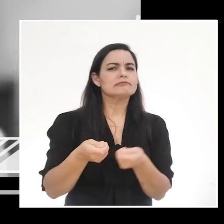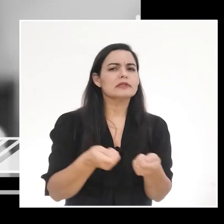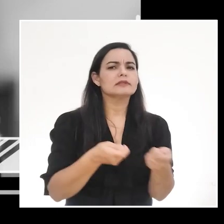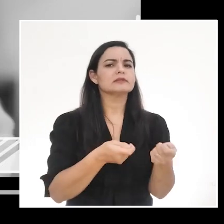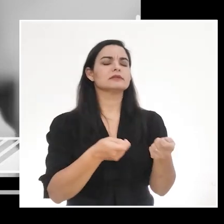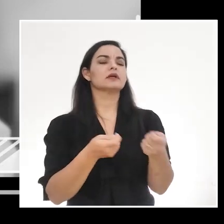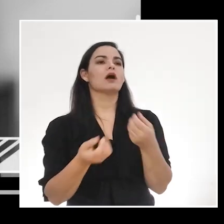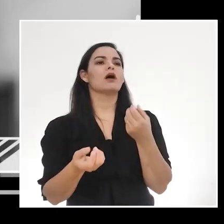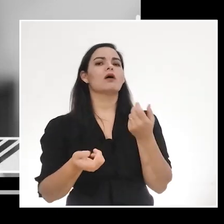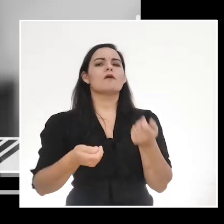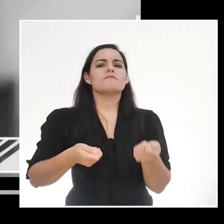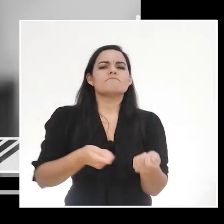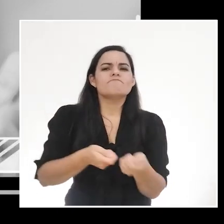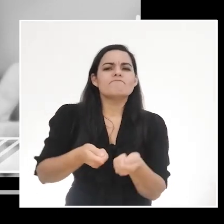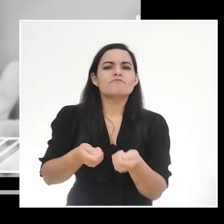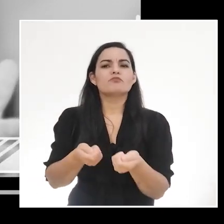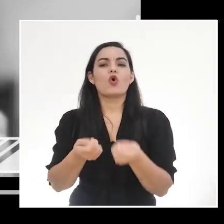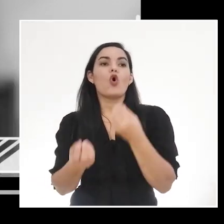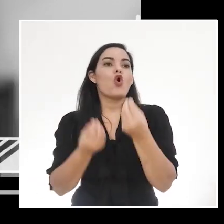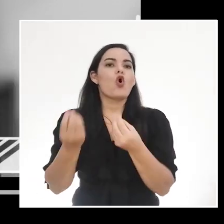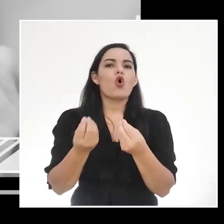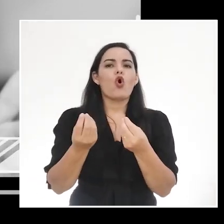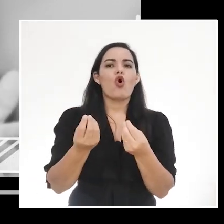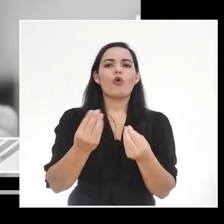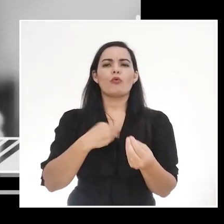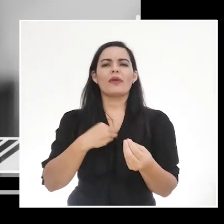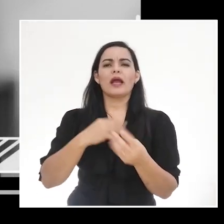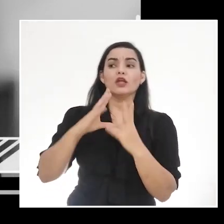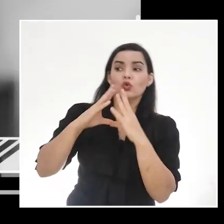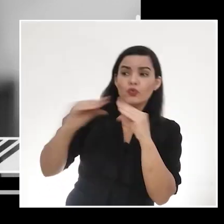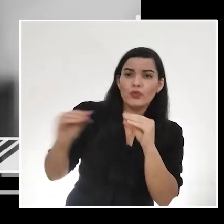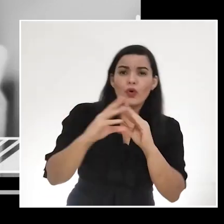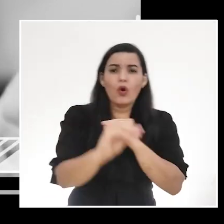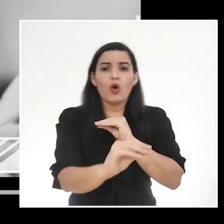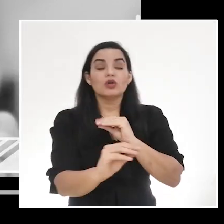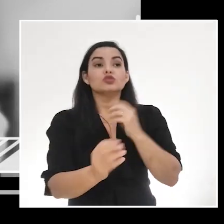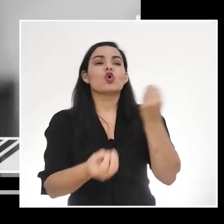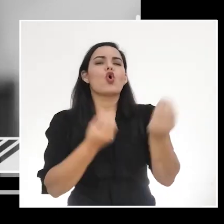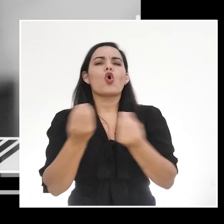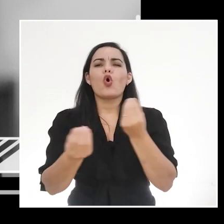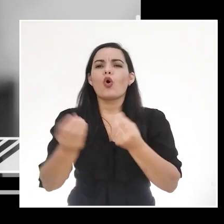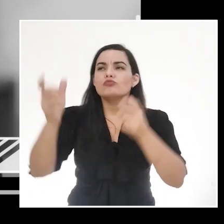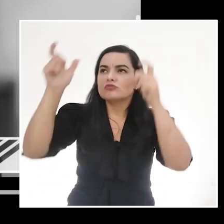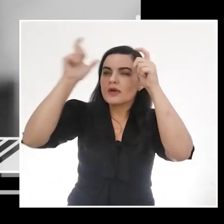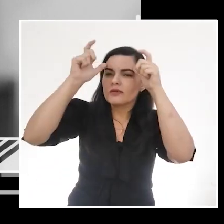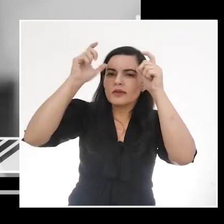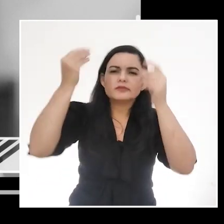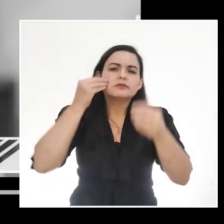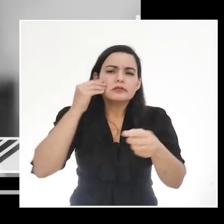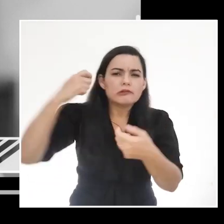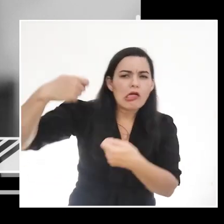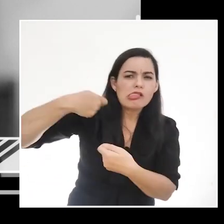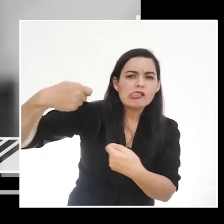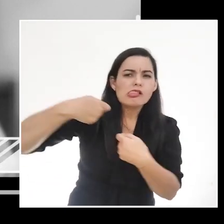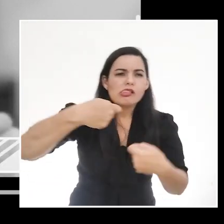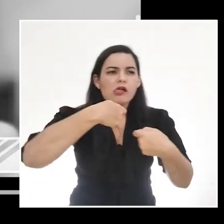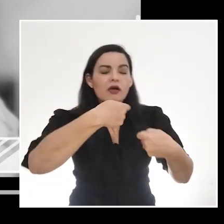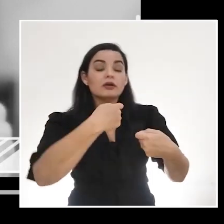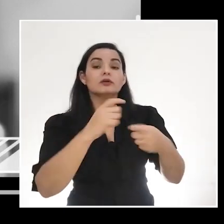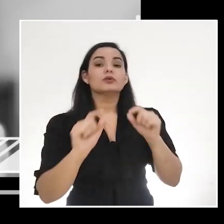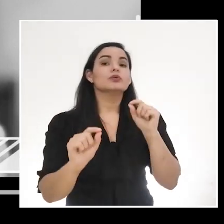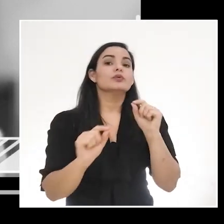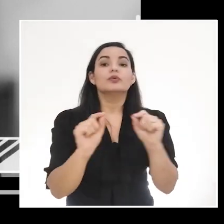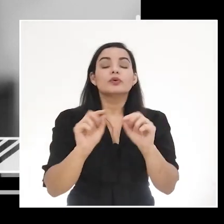Nós estávamos num grupo falando sobre tentação, pecado, como nós precisamos fugir do pecado e como